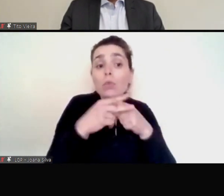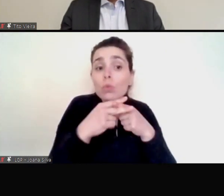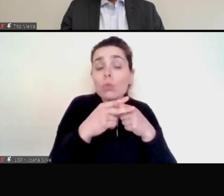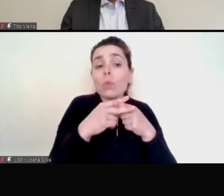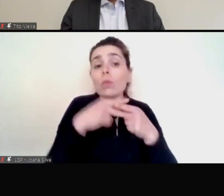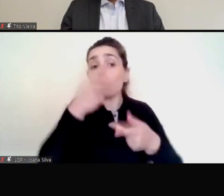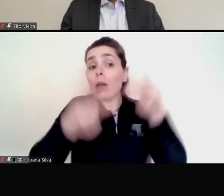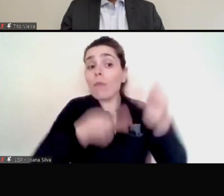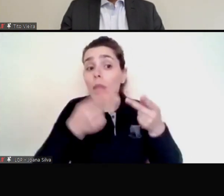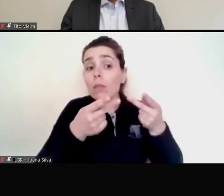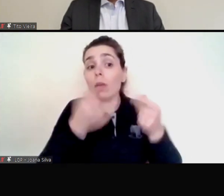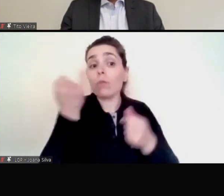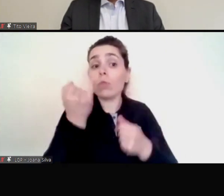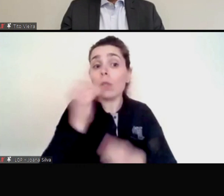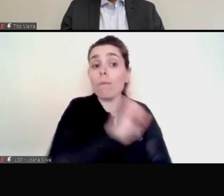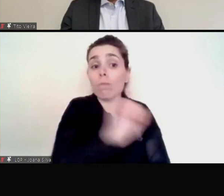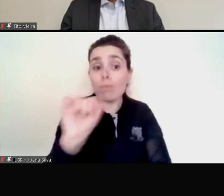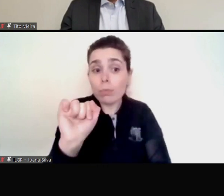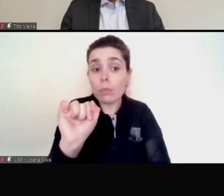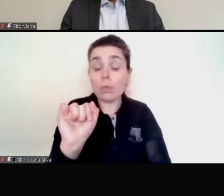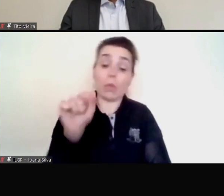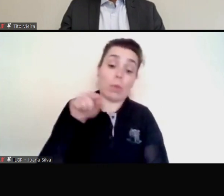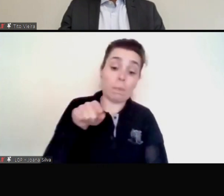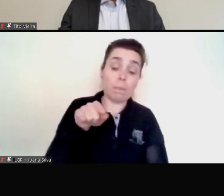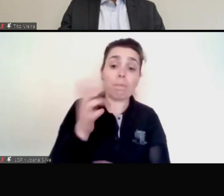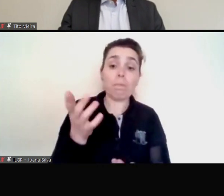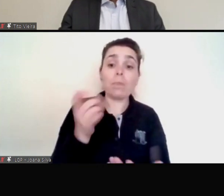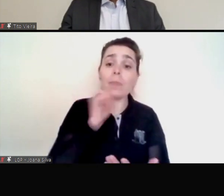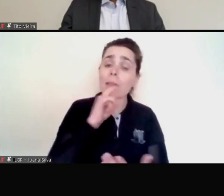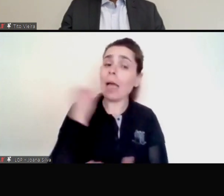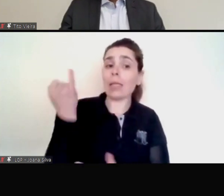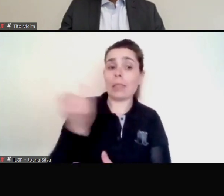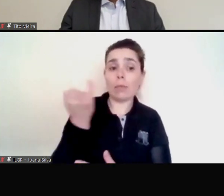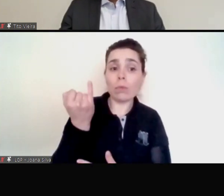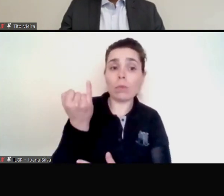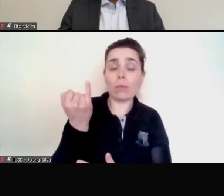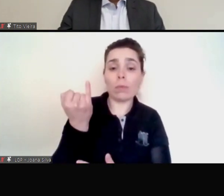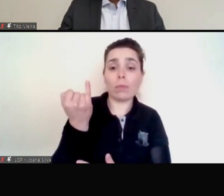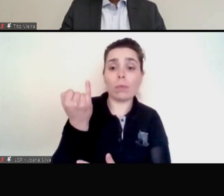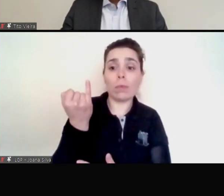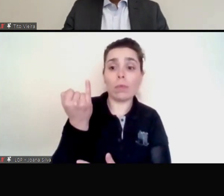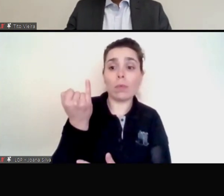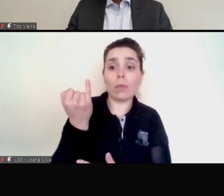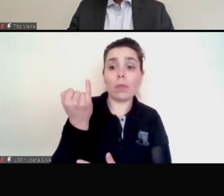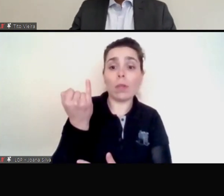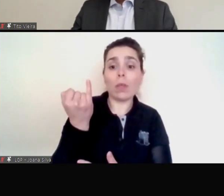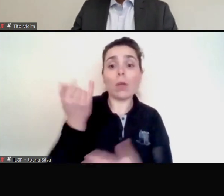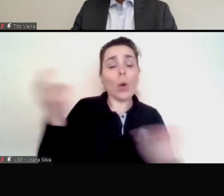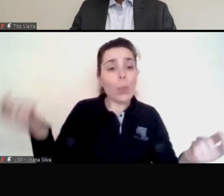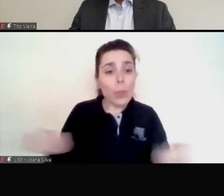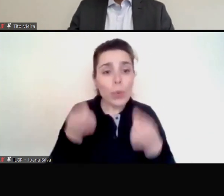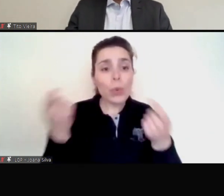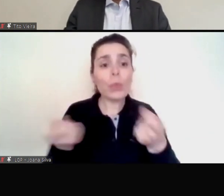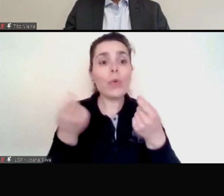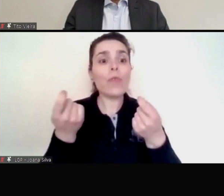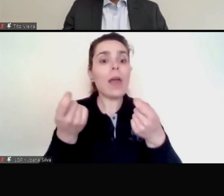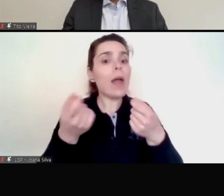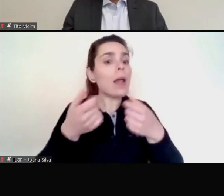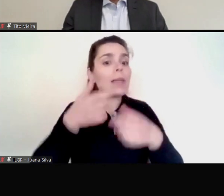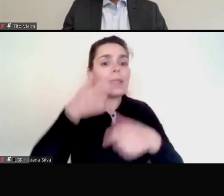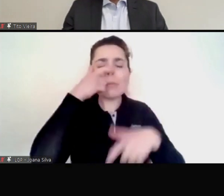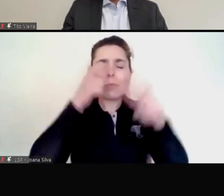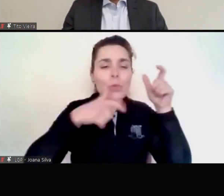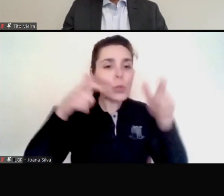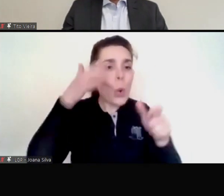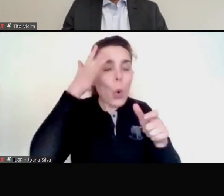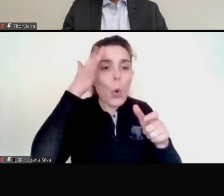nós. Portanto, desta forma, as entidades podem promover a massificação do acesso